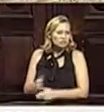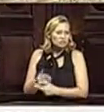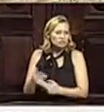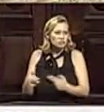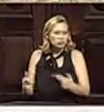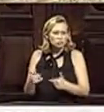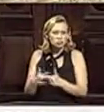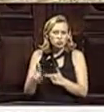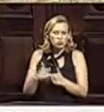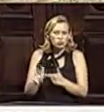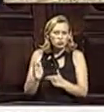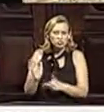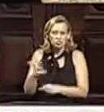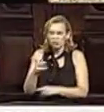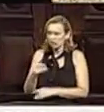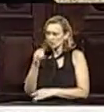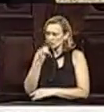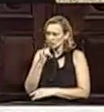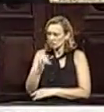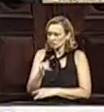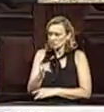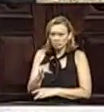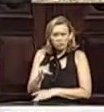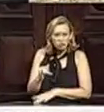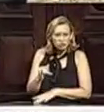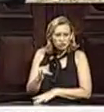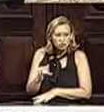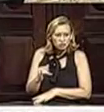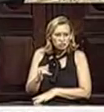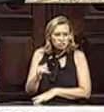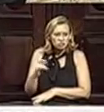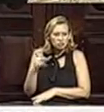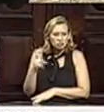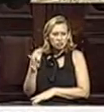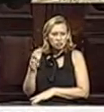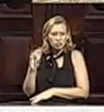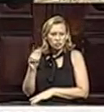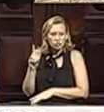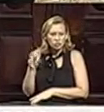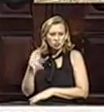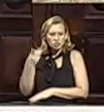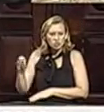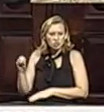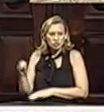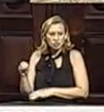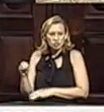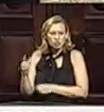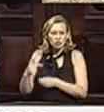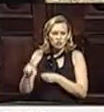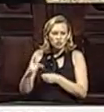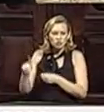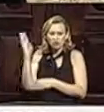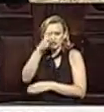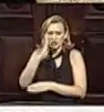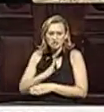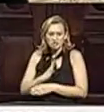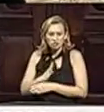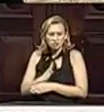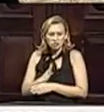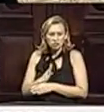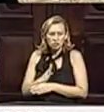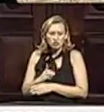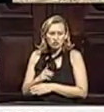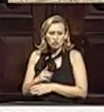levanta sobre a forma como se dá a produção, a tributação do petróleo no Brasil, a gente tem